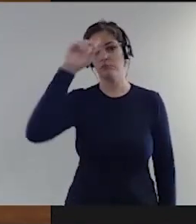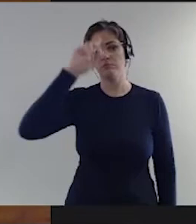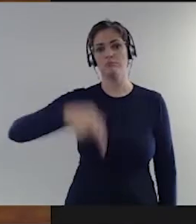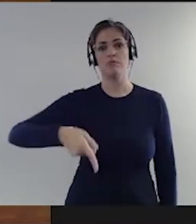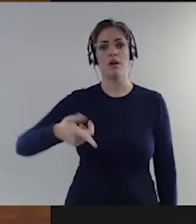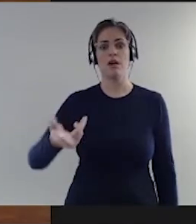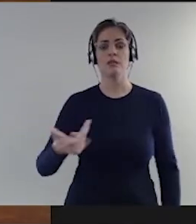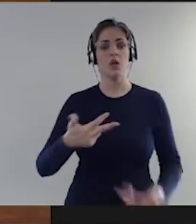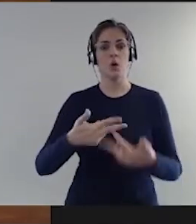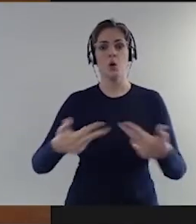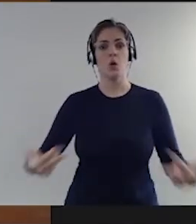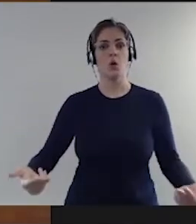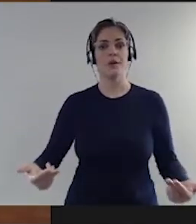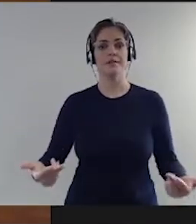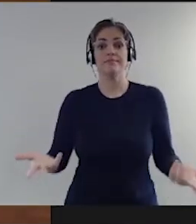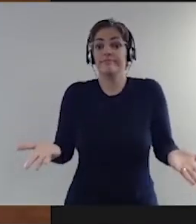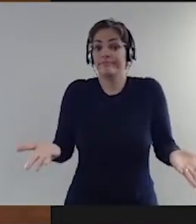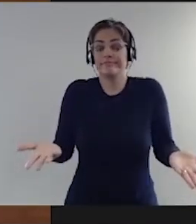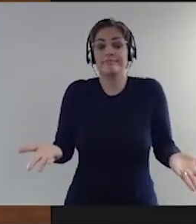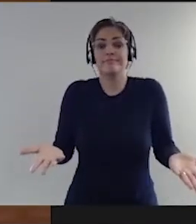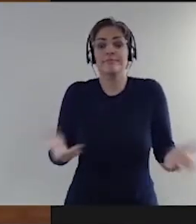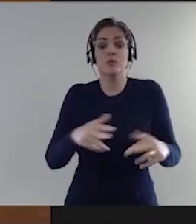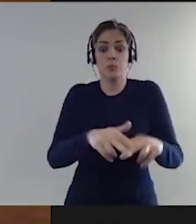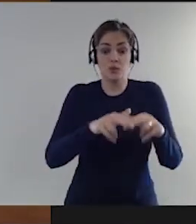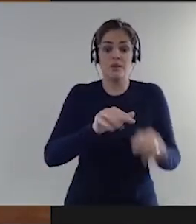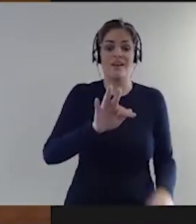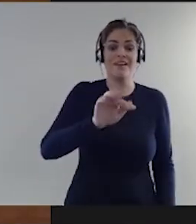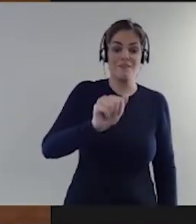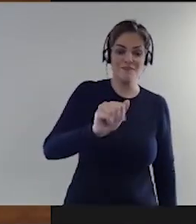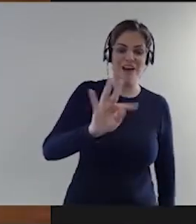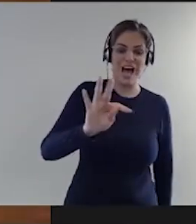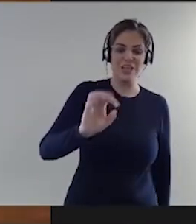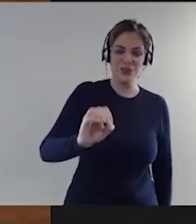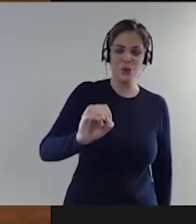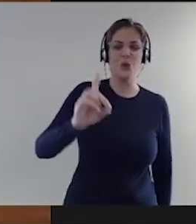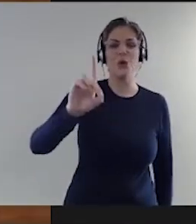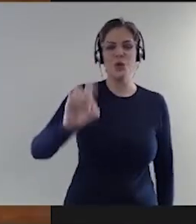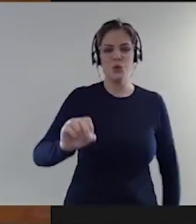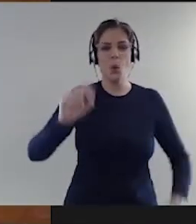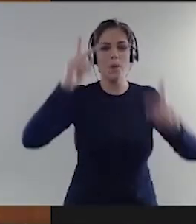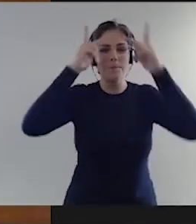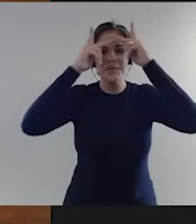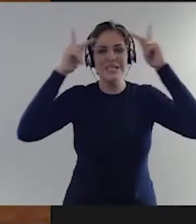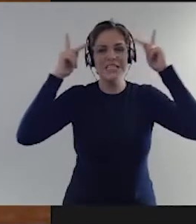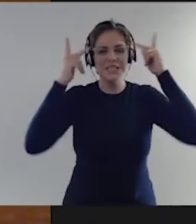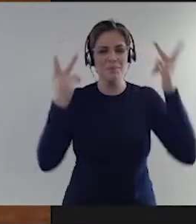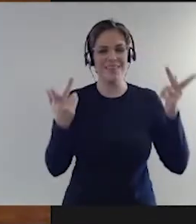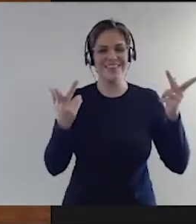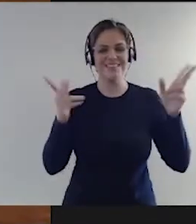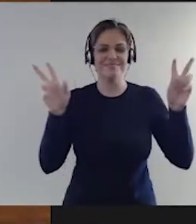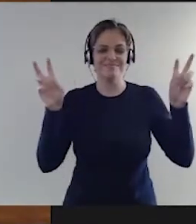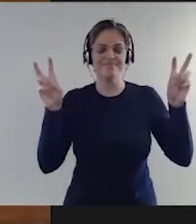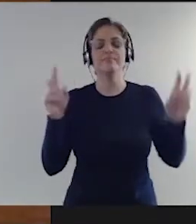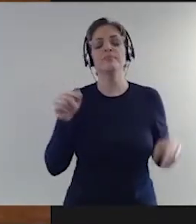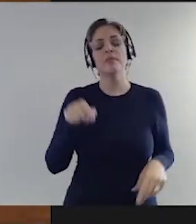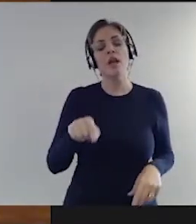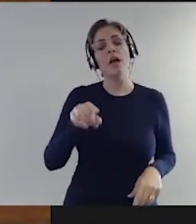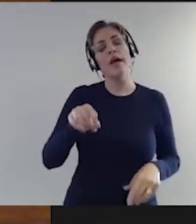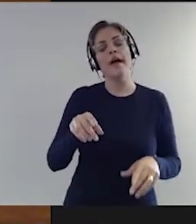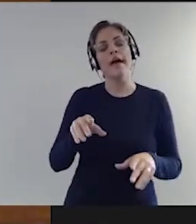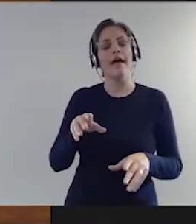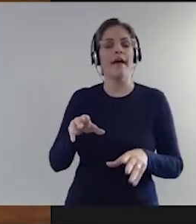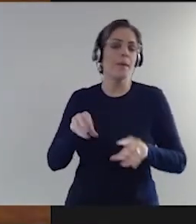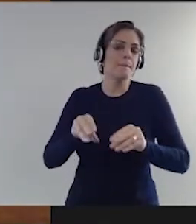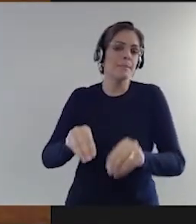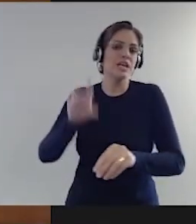determinadas determinações, e daí a figura fato do príncipe, que impactam nas relações jurídicas de direito privado. Nós